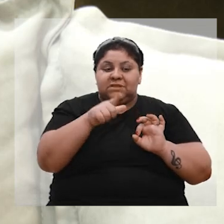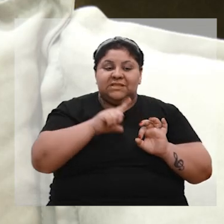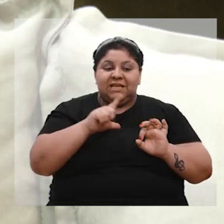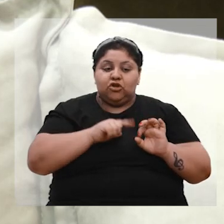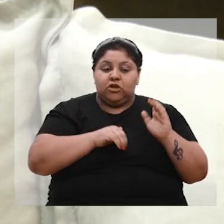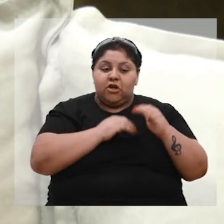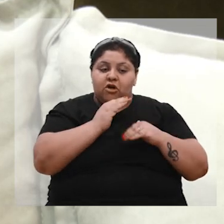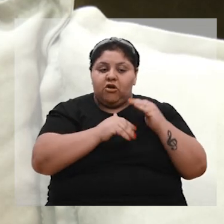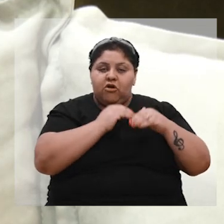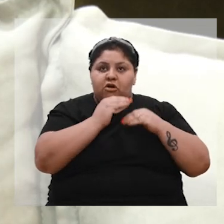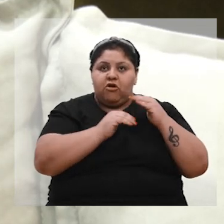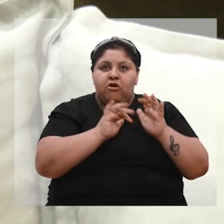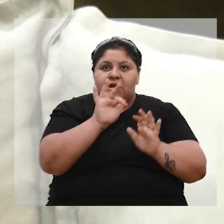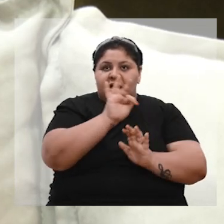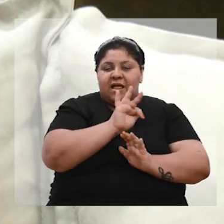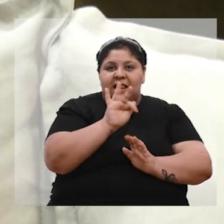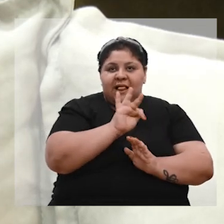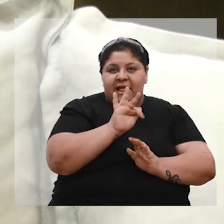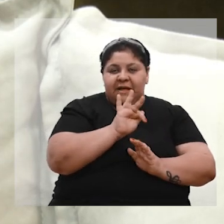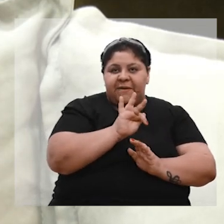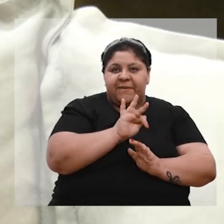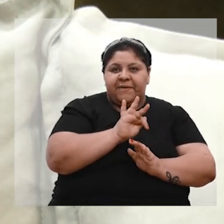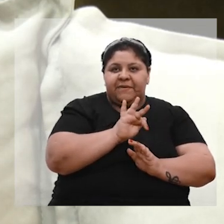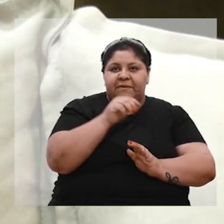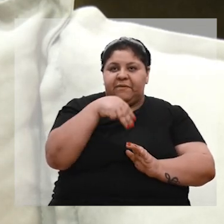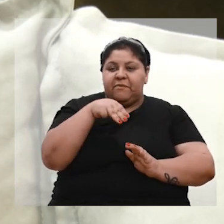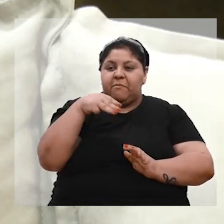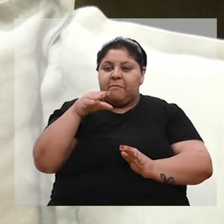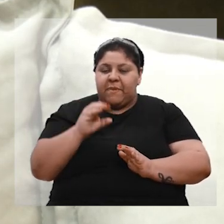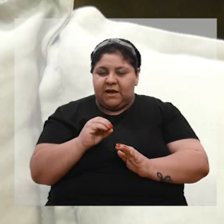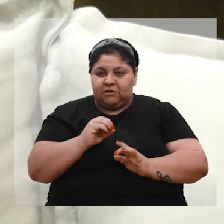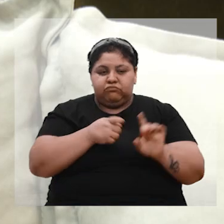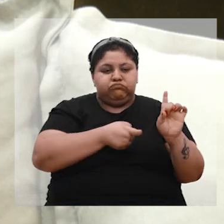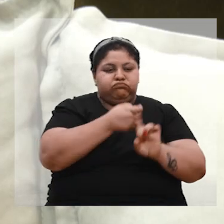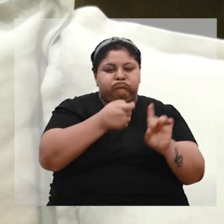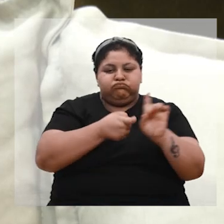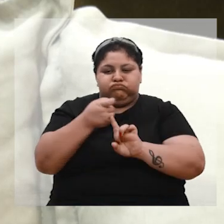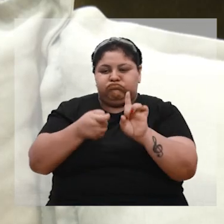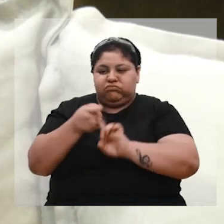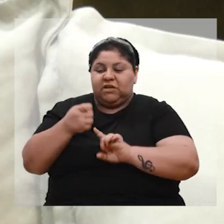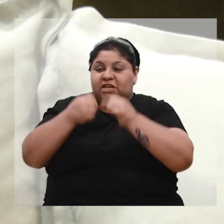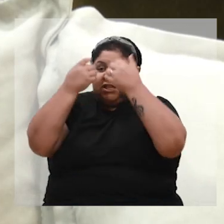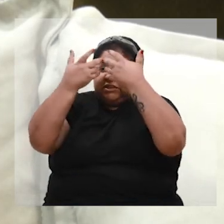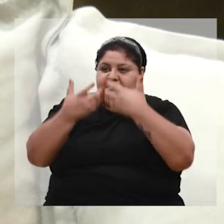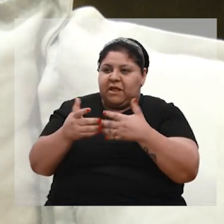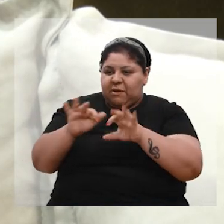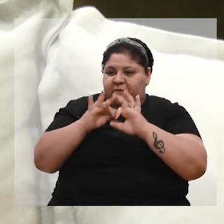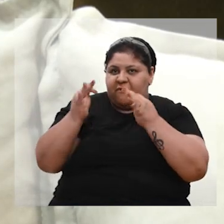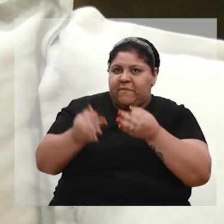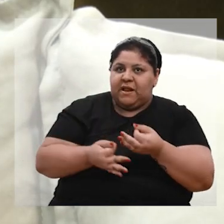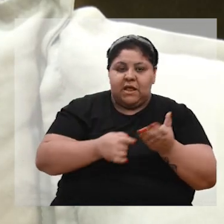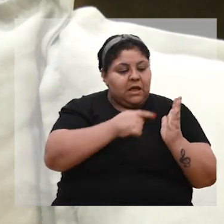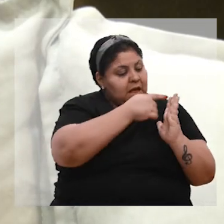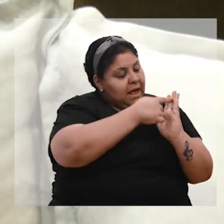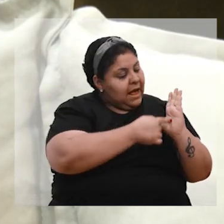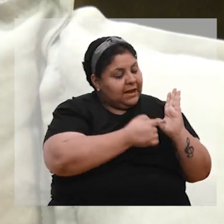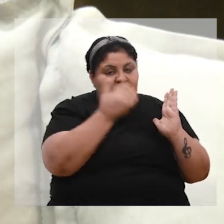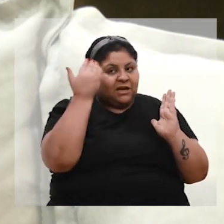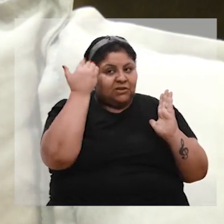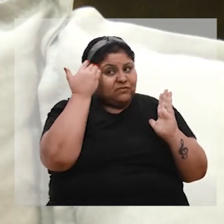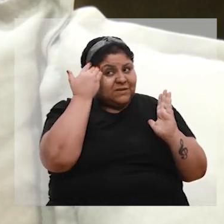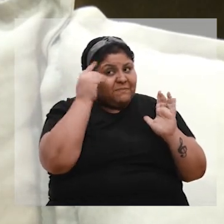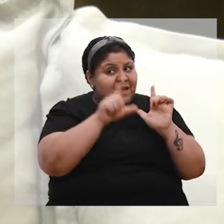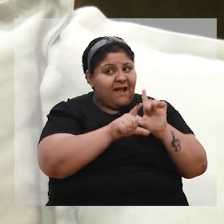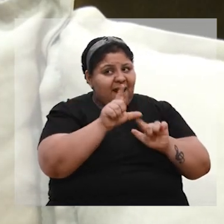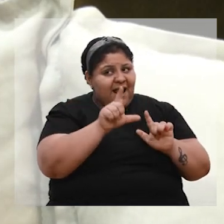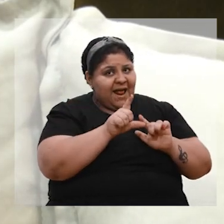e ali tem toda a evolução, desde fevereiro, sabe, março, e ali, quando a gente explica para a família, ó, aqui ele não sabia o